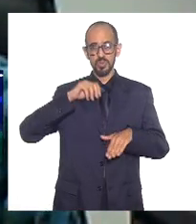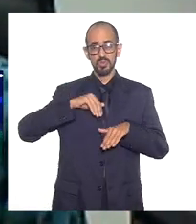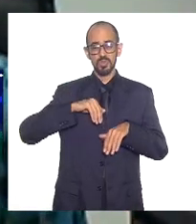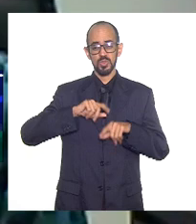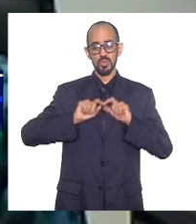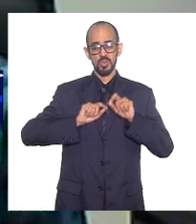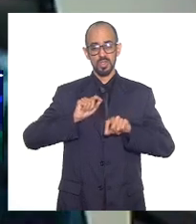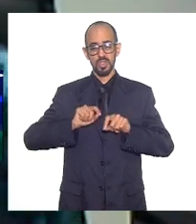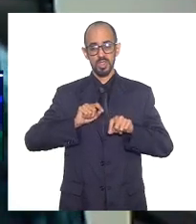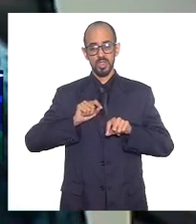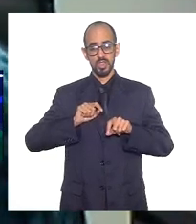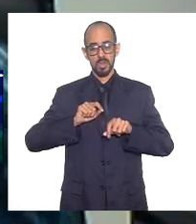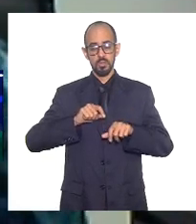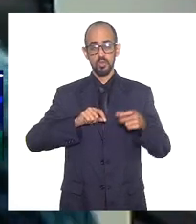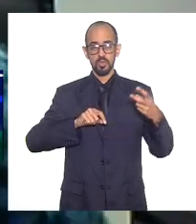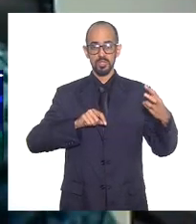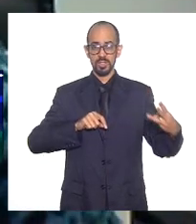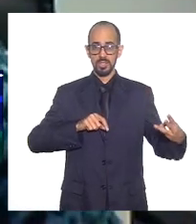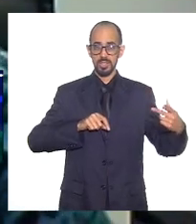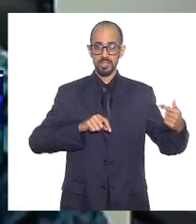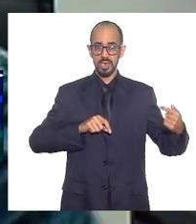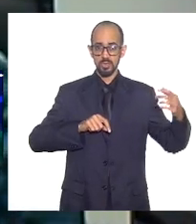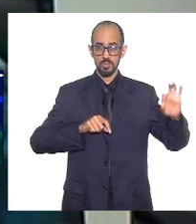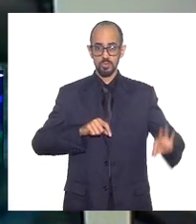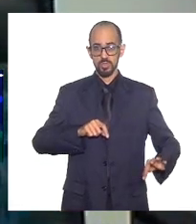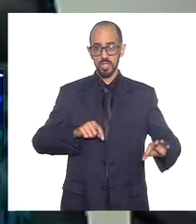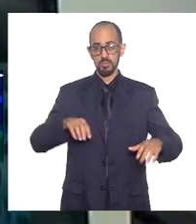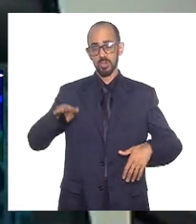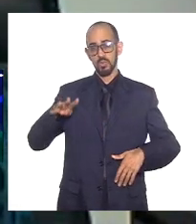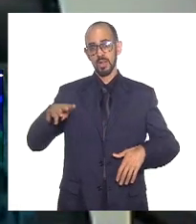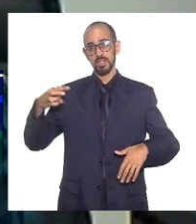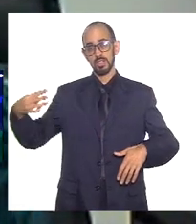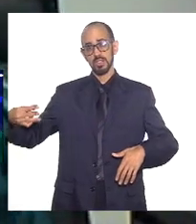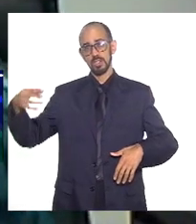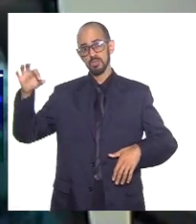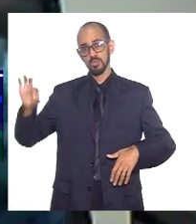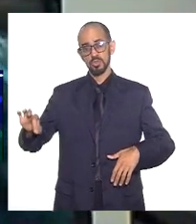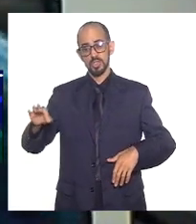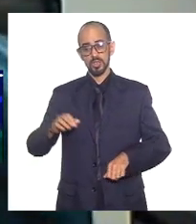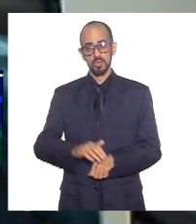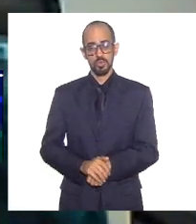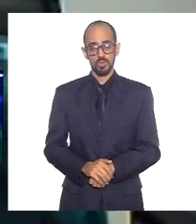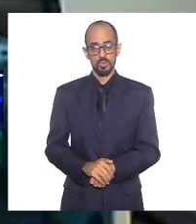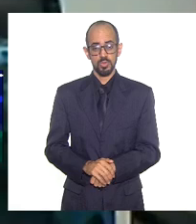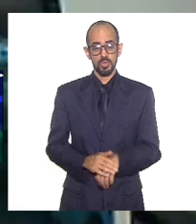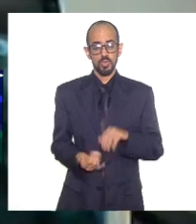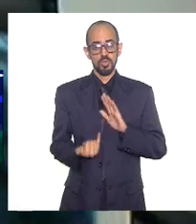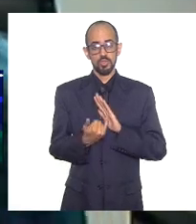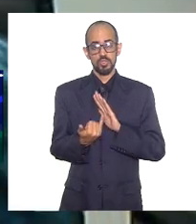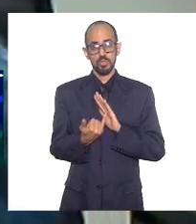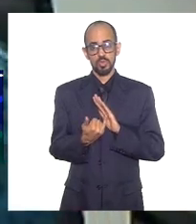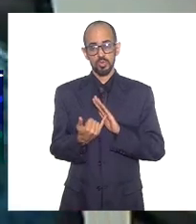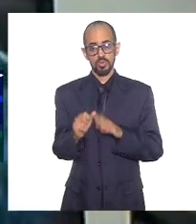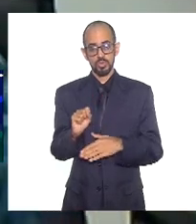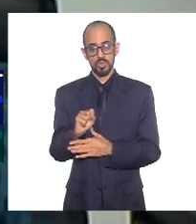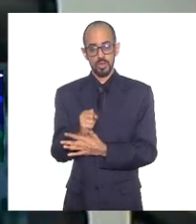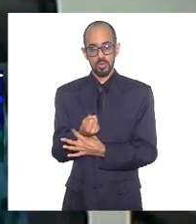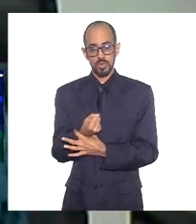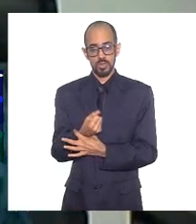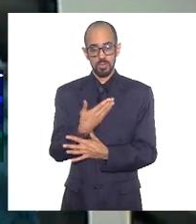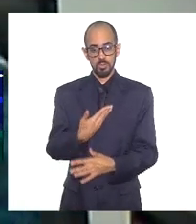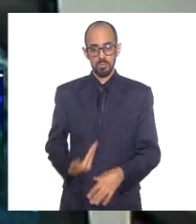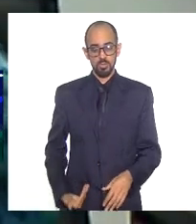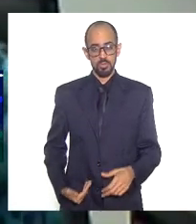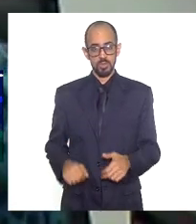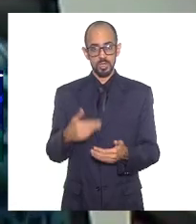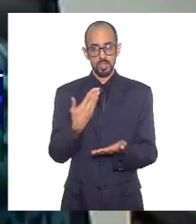negras, pulou de 37% para 43%. E o Instituto de Segurança Pública, que fez um estudo